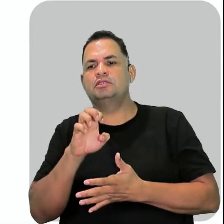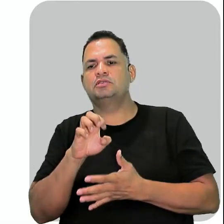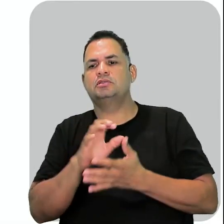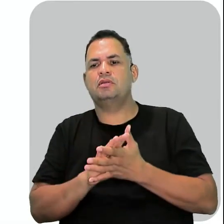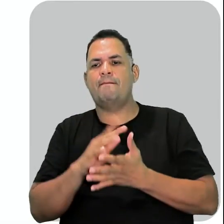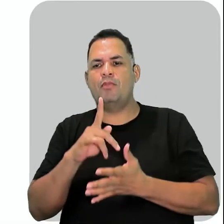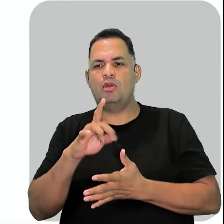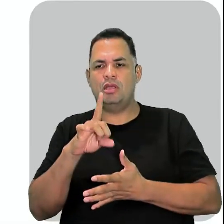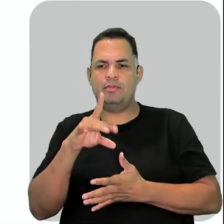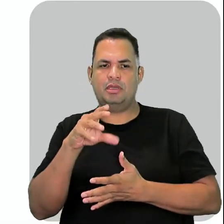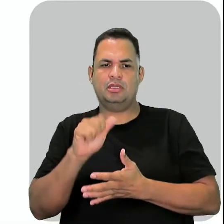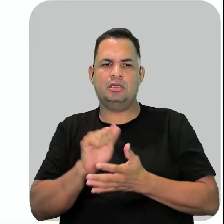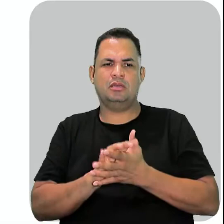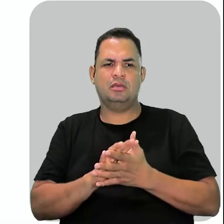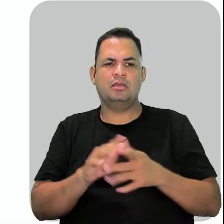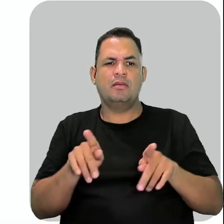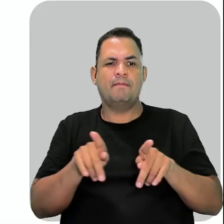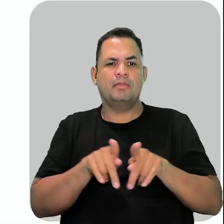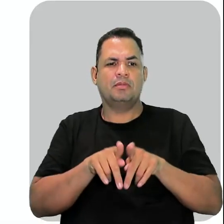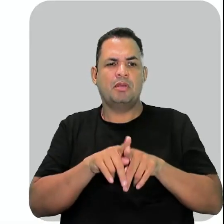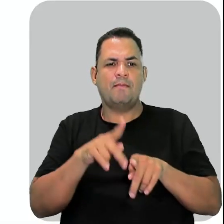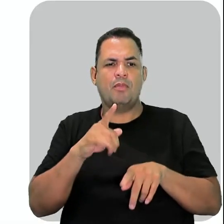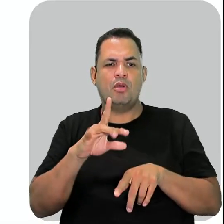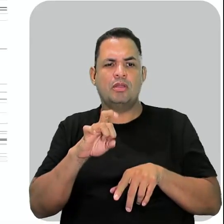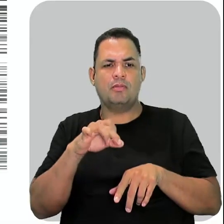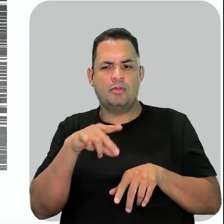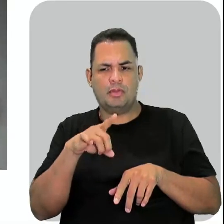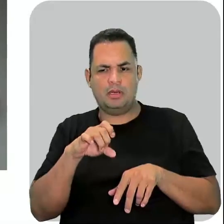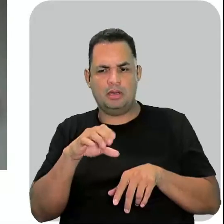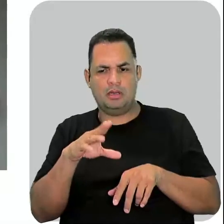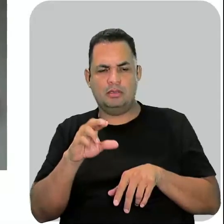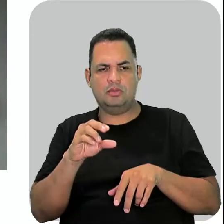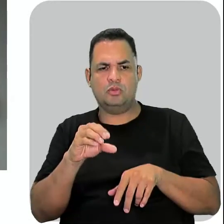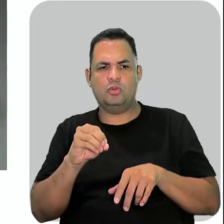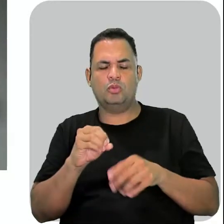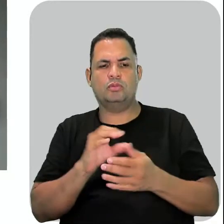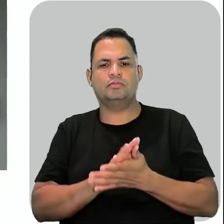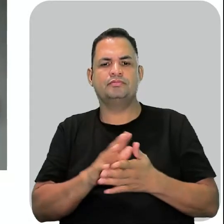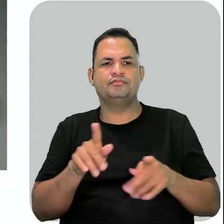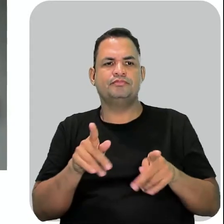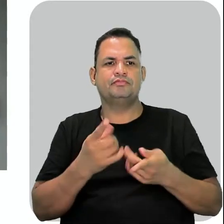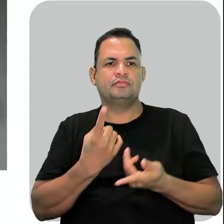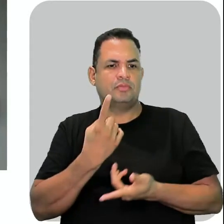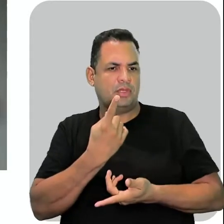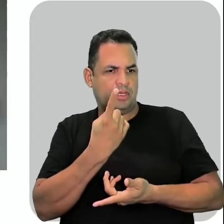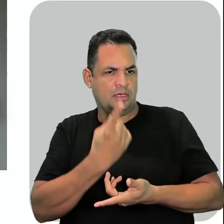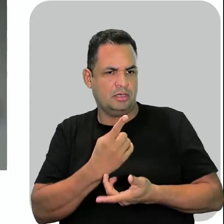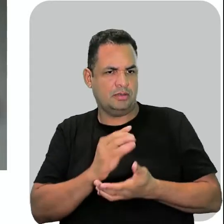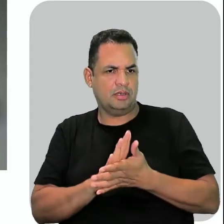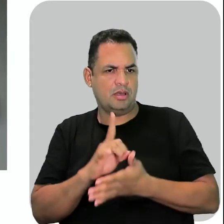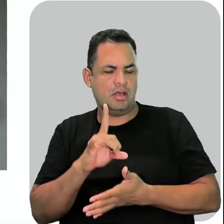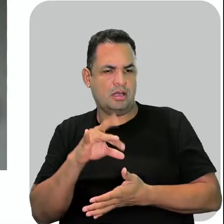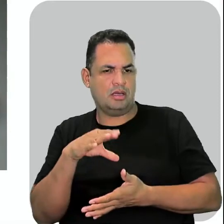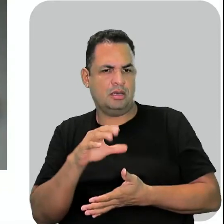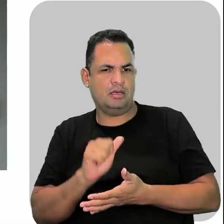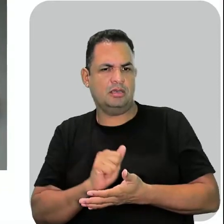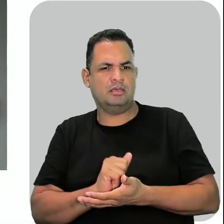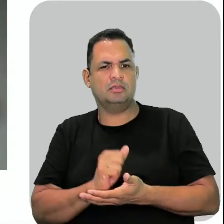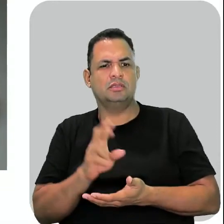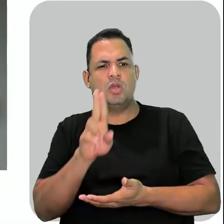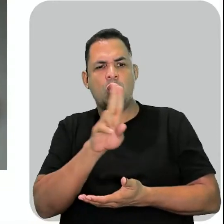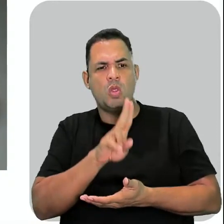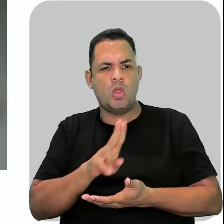poliéster, poliamida e o polipropileno. Ó, se a gente for ver o acrílico, ele